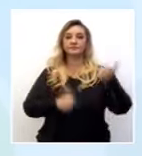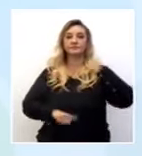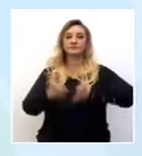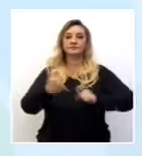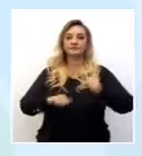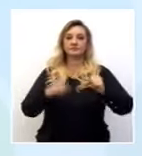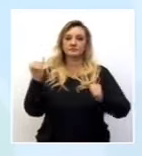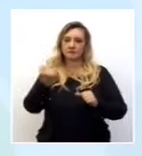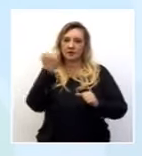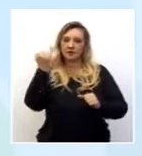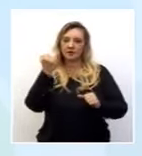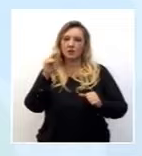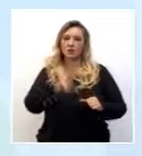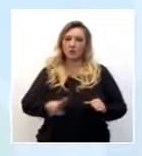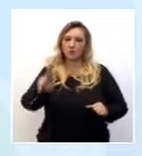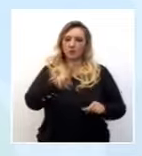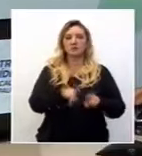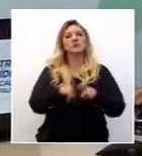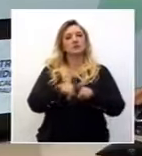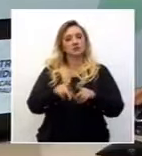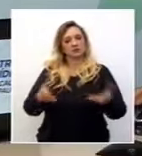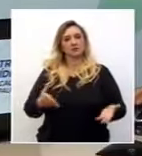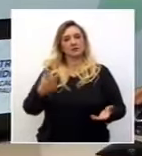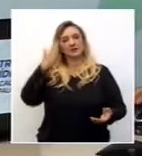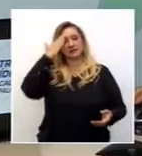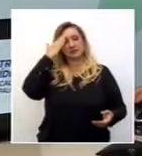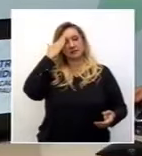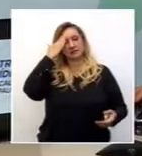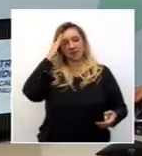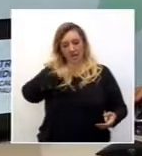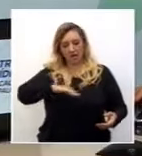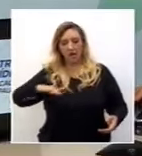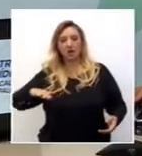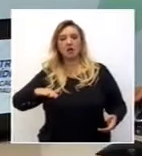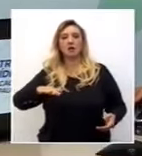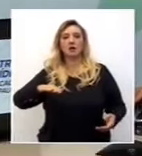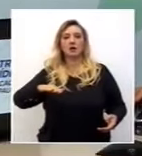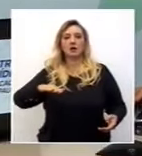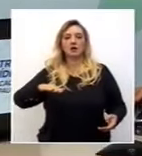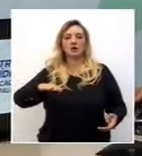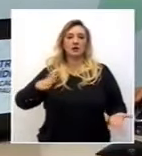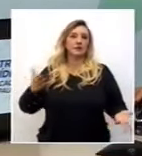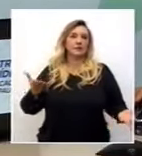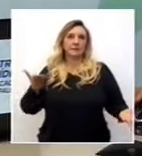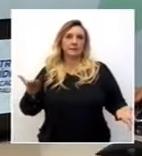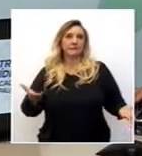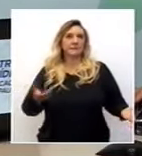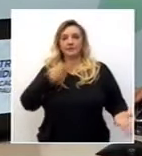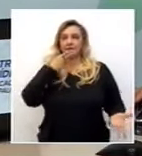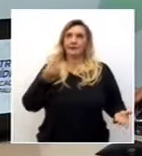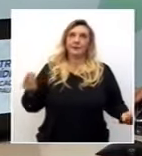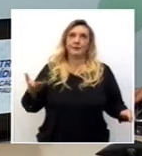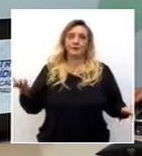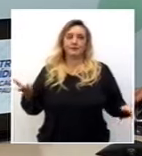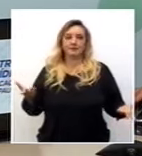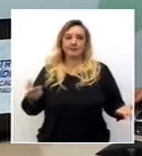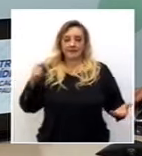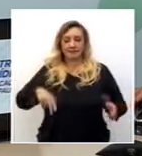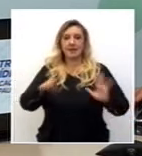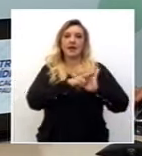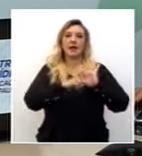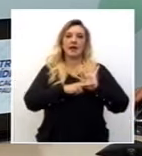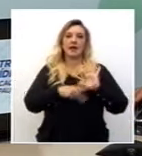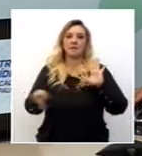instrumento importante a ser utilizado. É importante, né, o aluno ter como que posso dizer, essa regra,